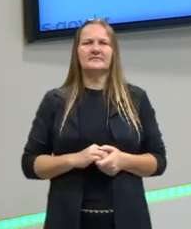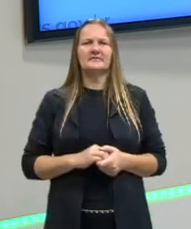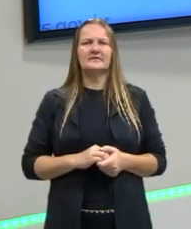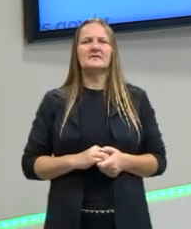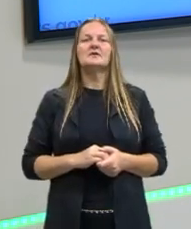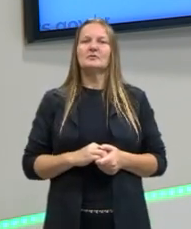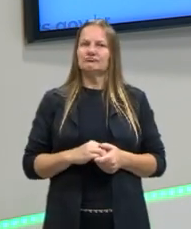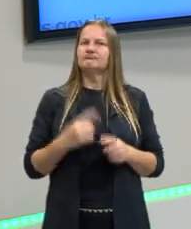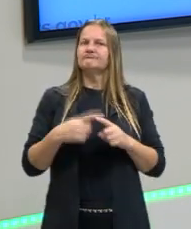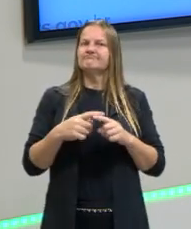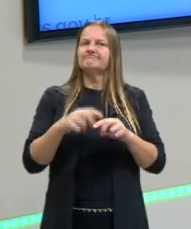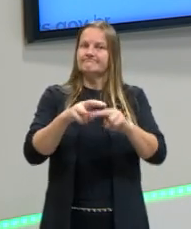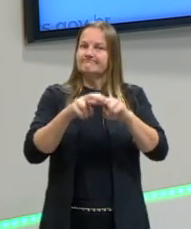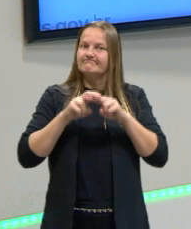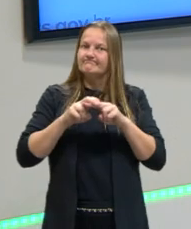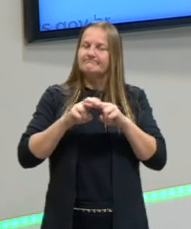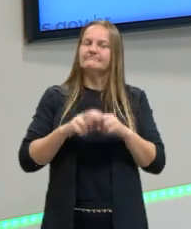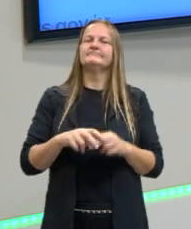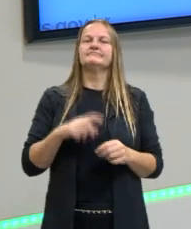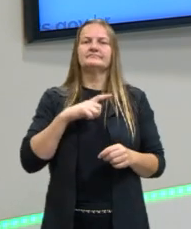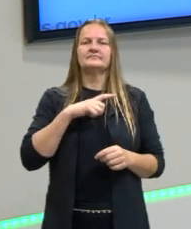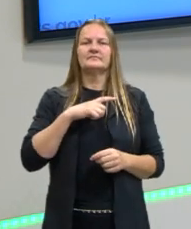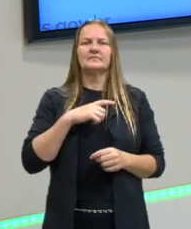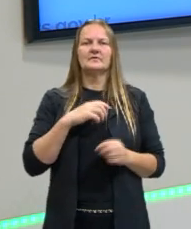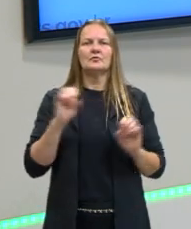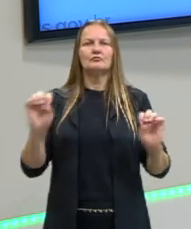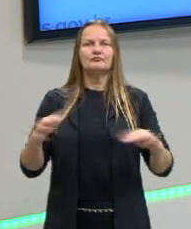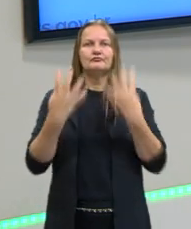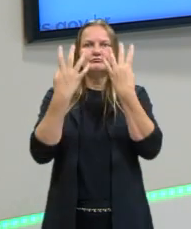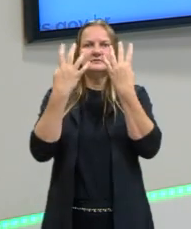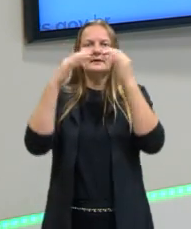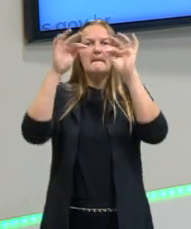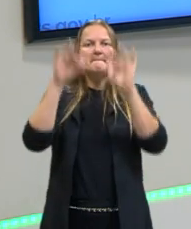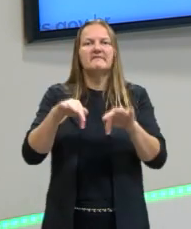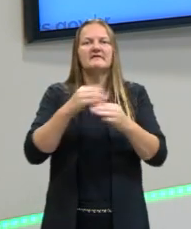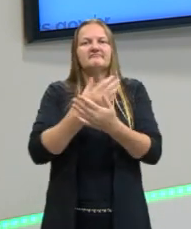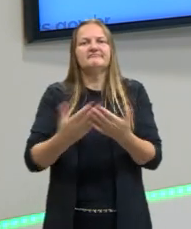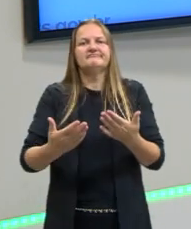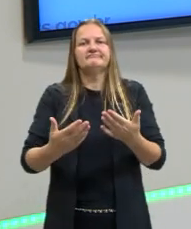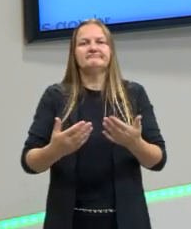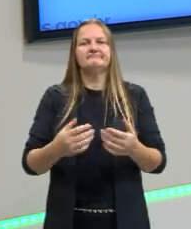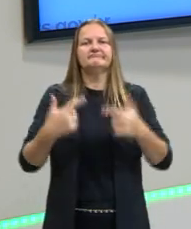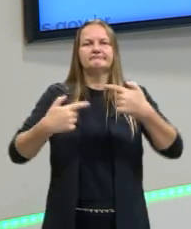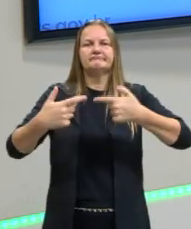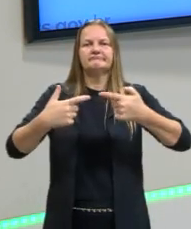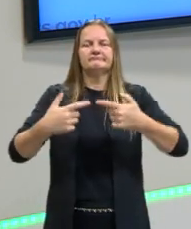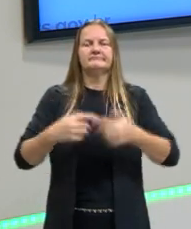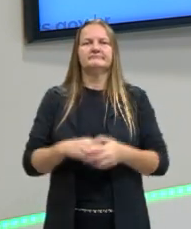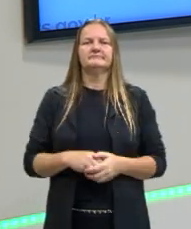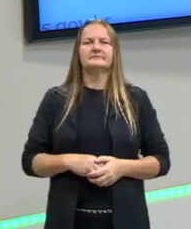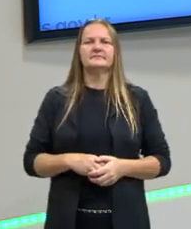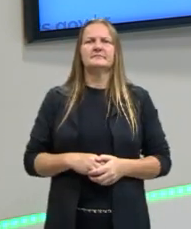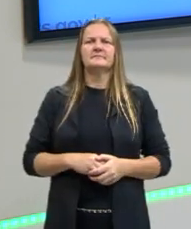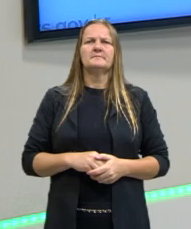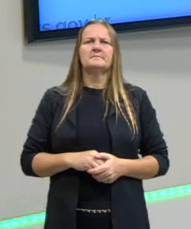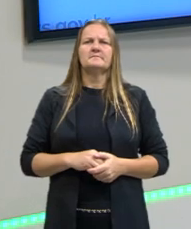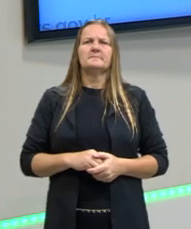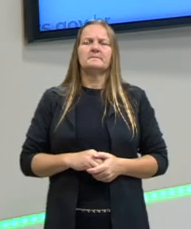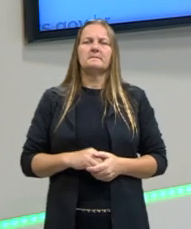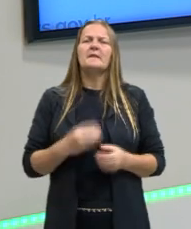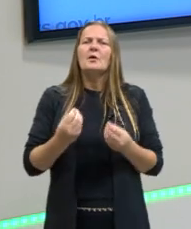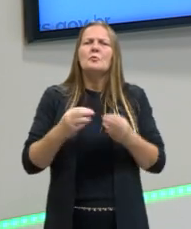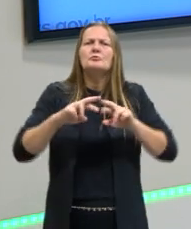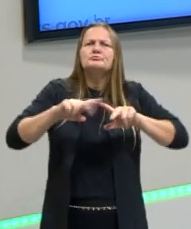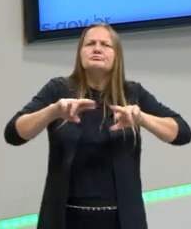acrescido Um dos fatores que os atenienses perderam a guerra né Parece que é é um terreno muito complicado